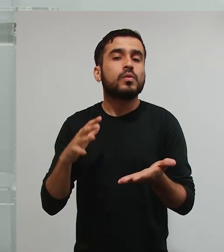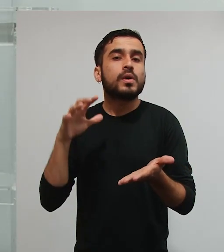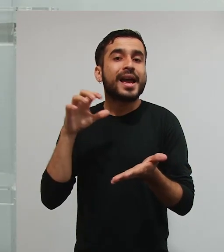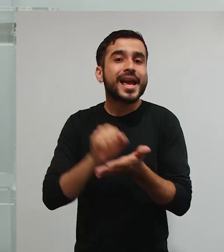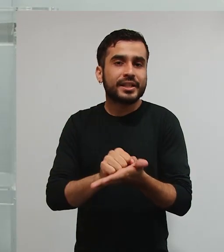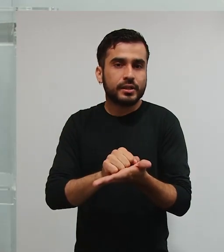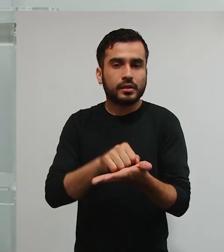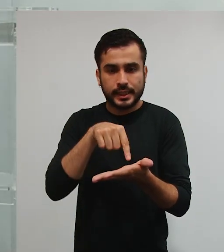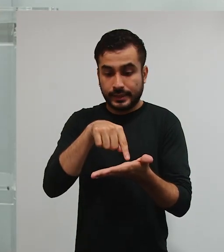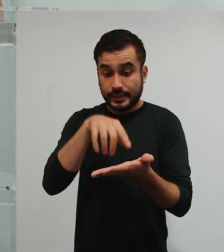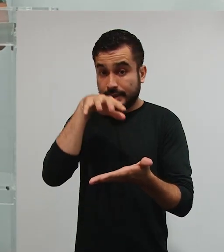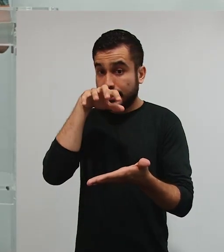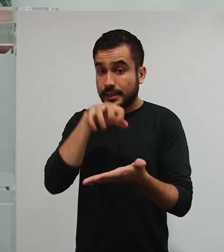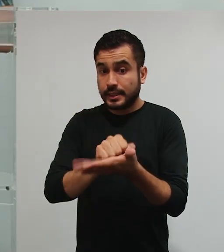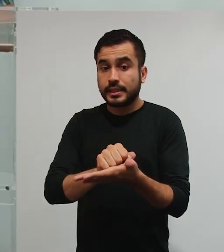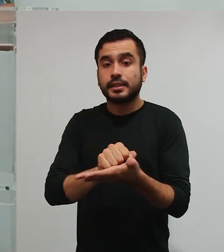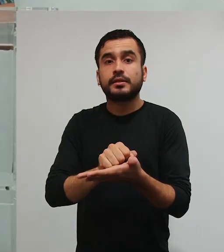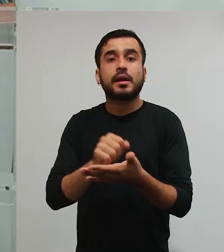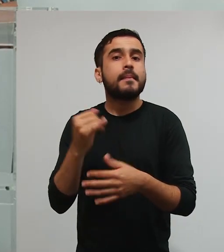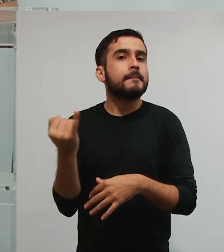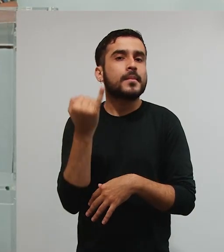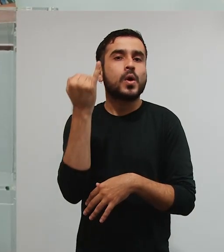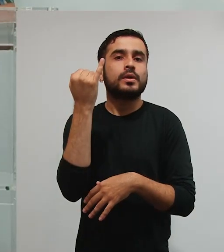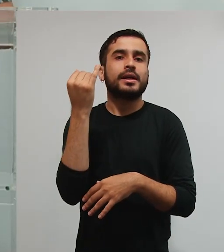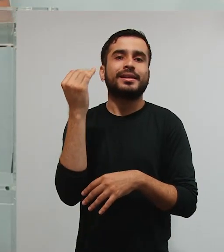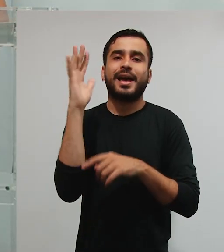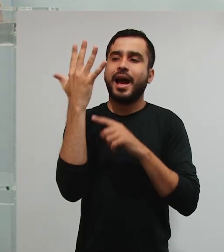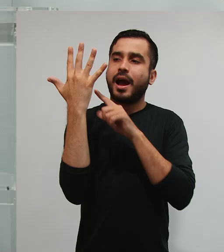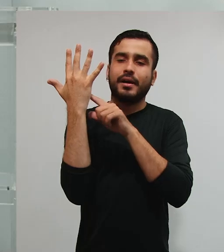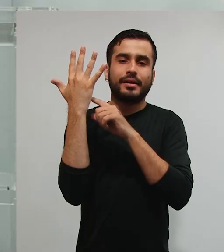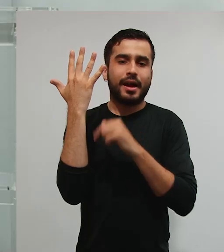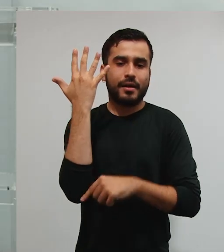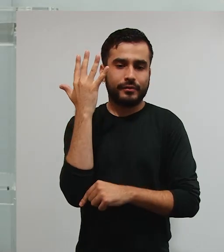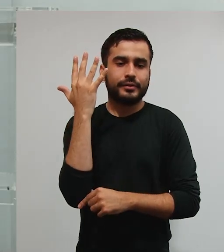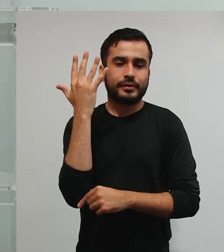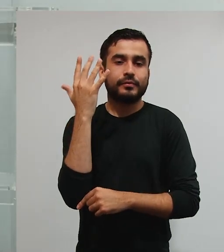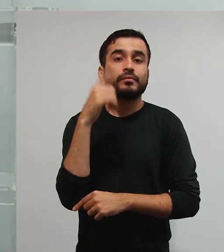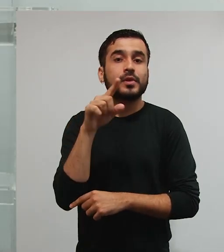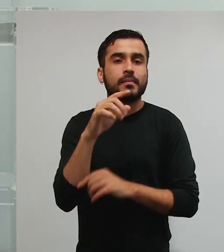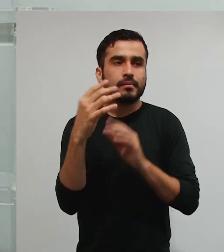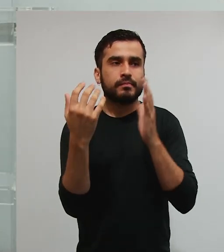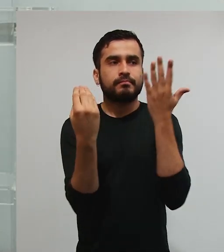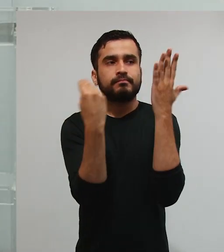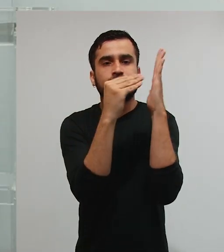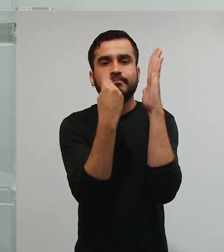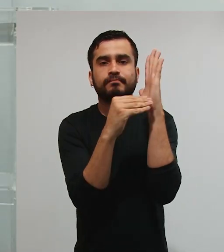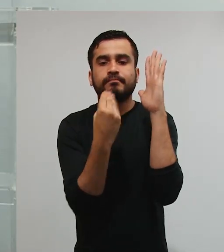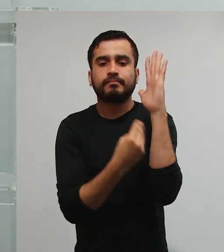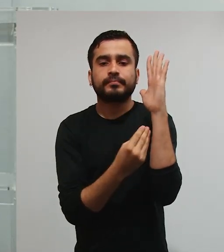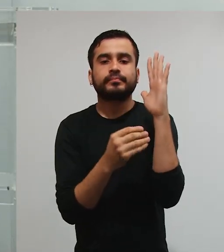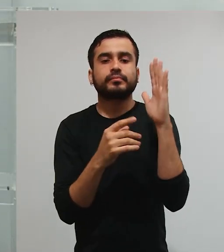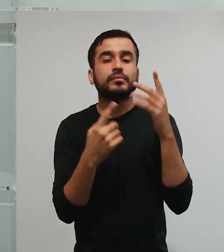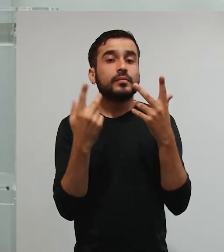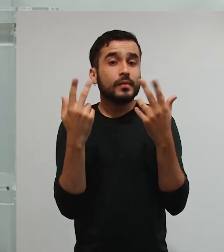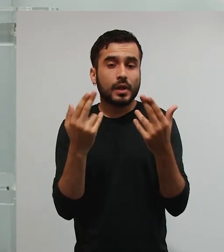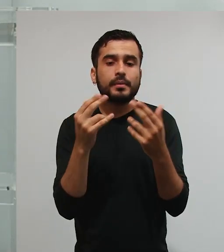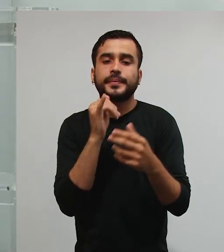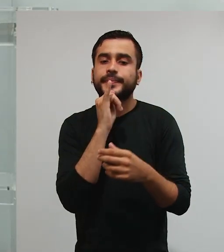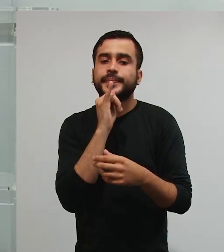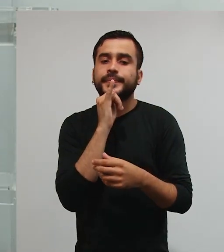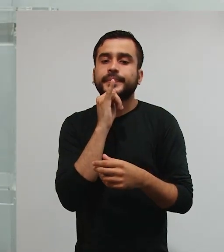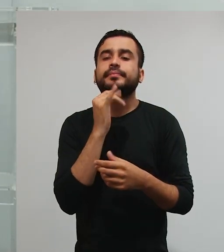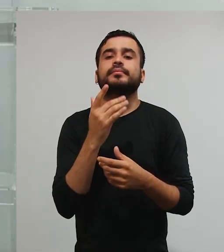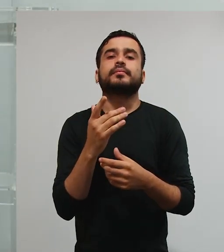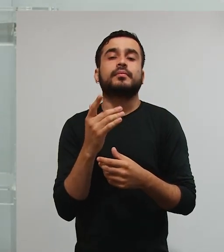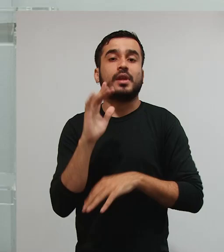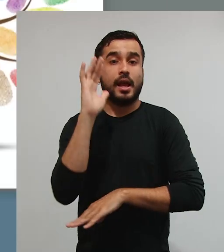O registro é interessante na forma de árvore. Vocês podem fazer essa árvore, como está aqui, né? Nessa árvore